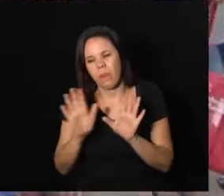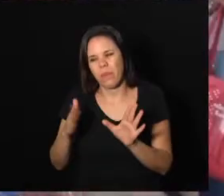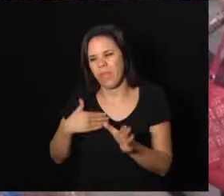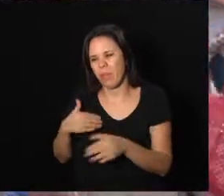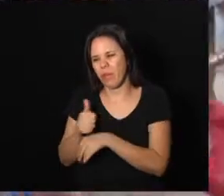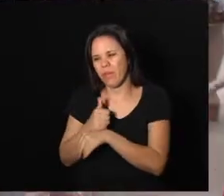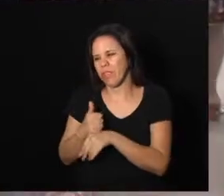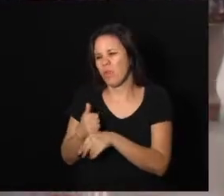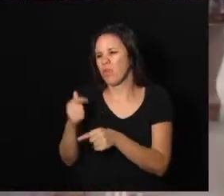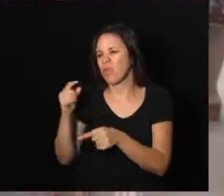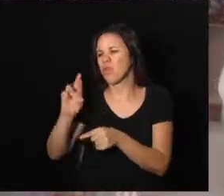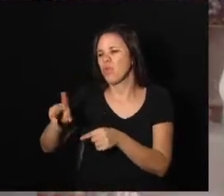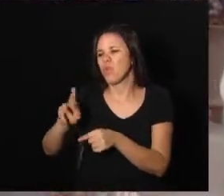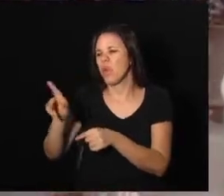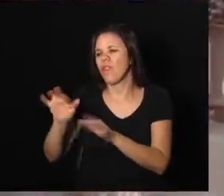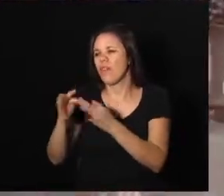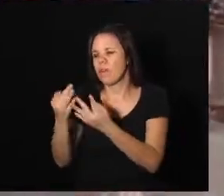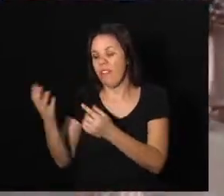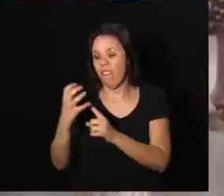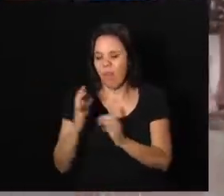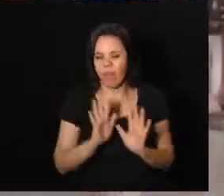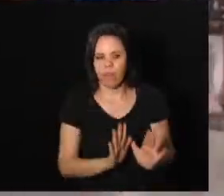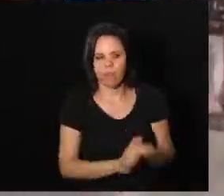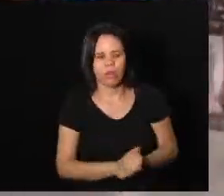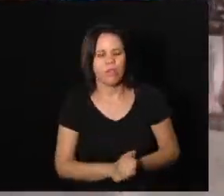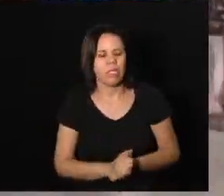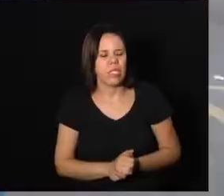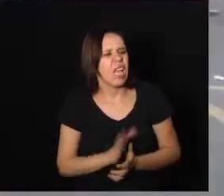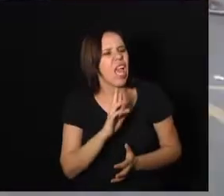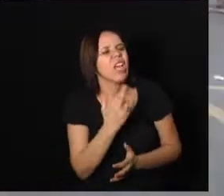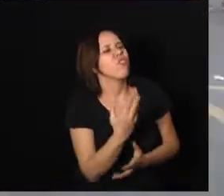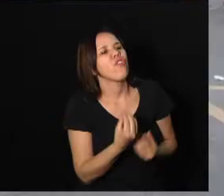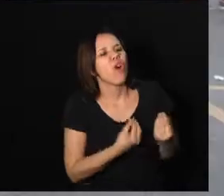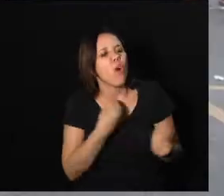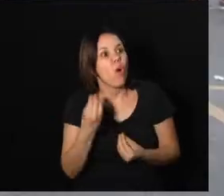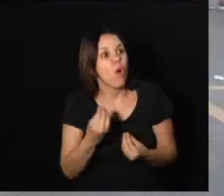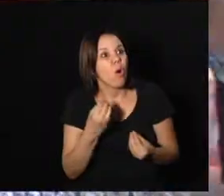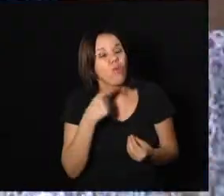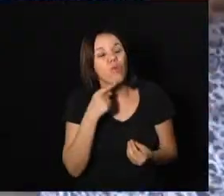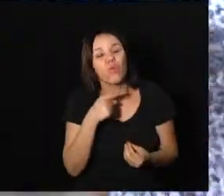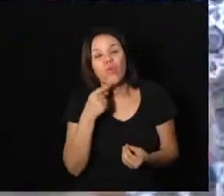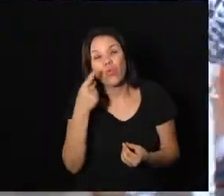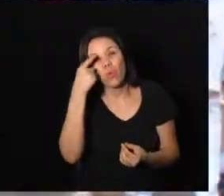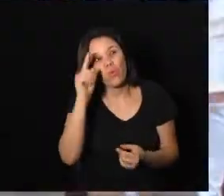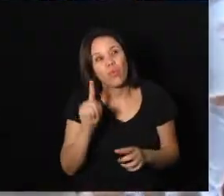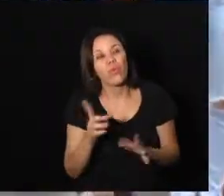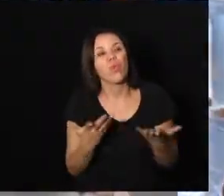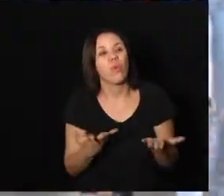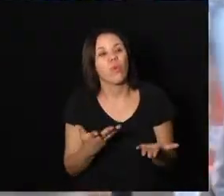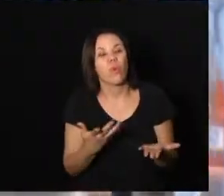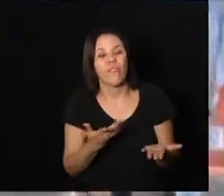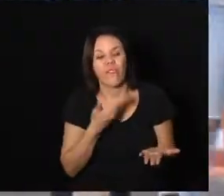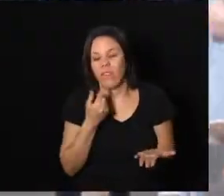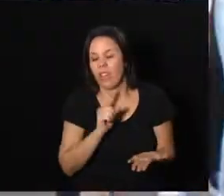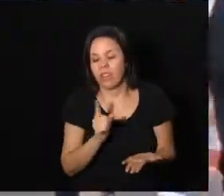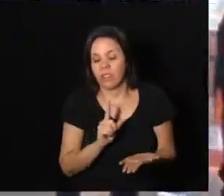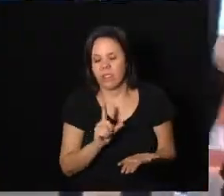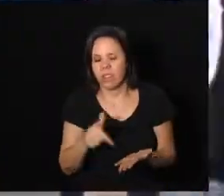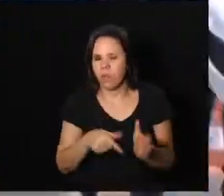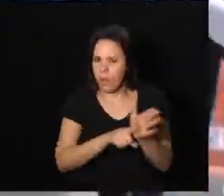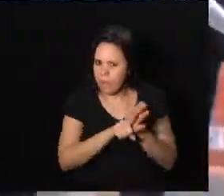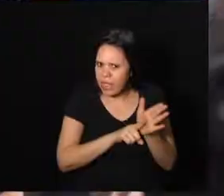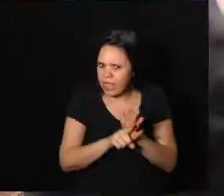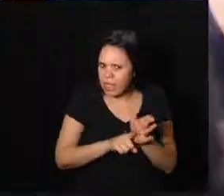recomenda. Resolver o enigma da escolha das profissões não é tarefa fácil. Segundo uma pesquisa que ouviu